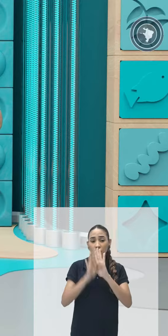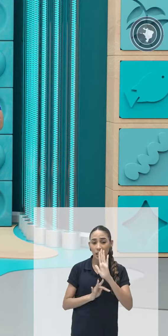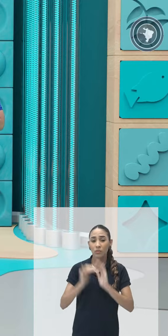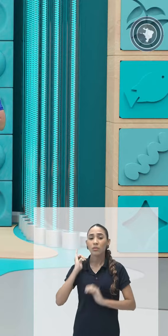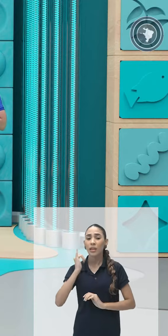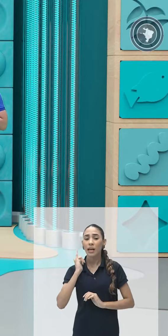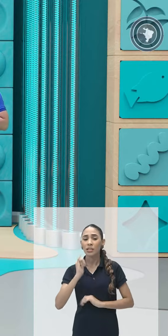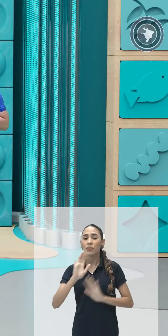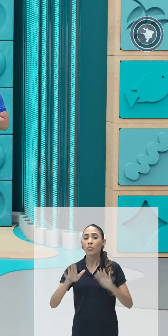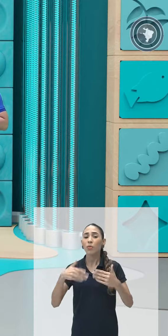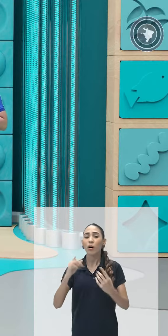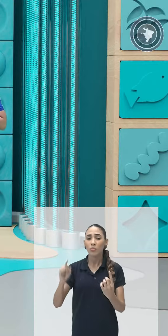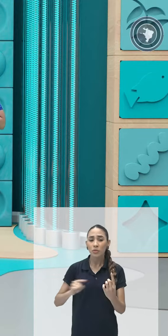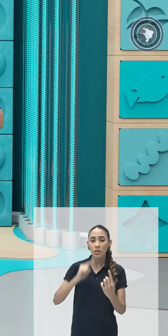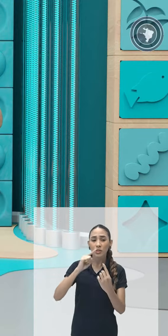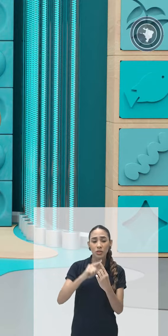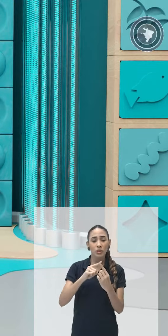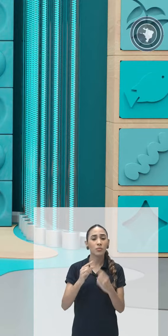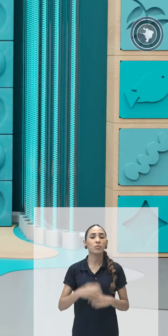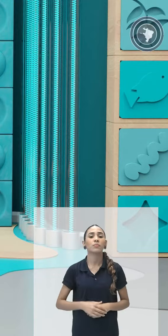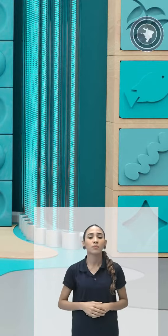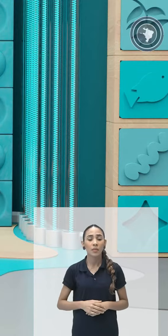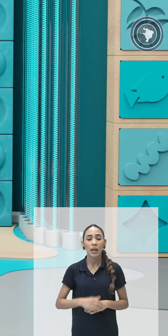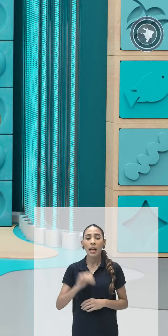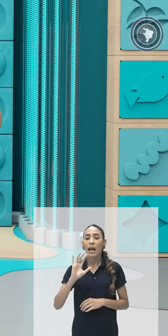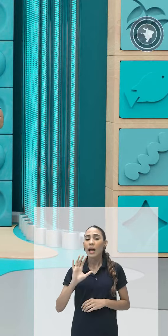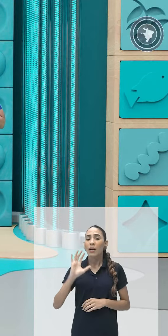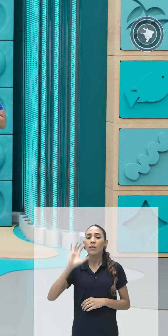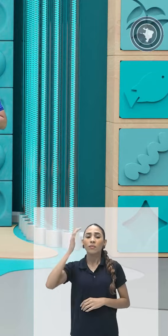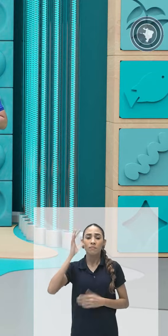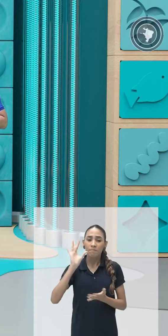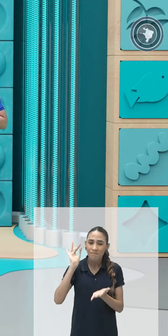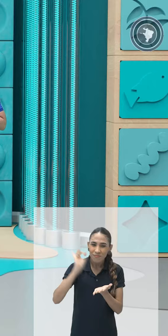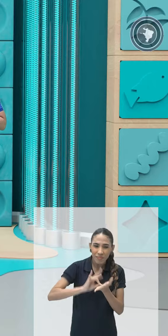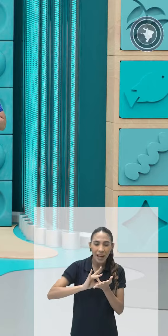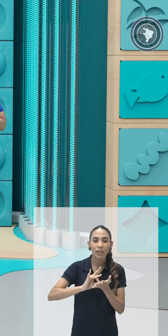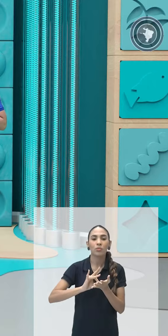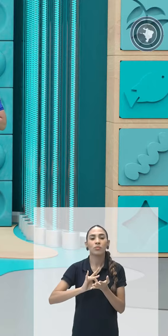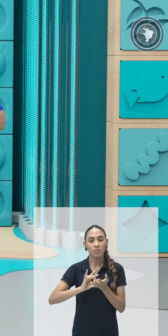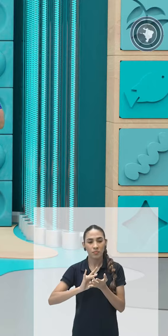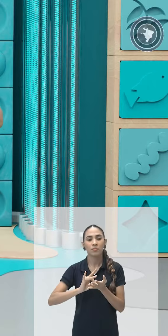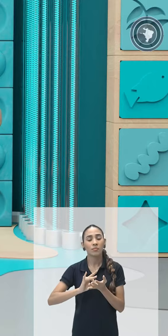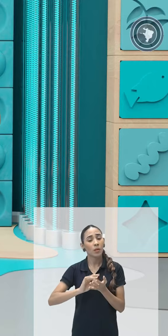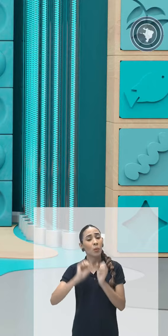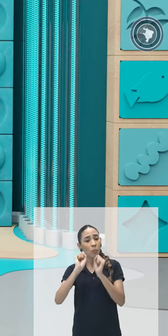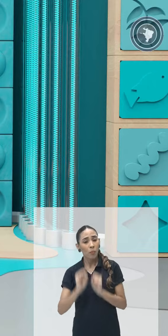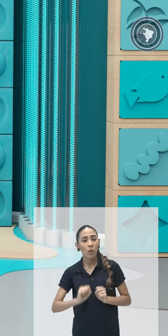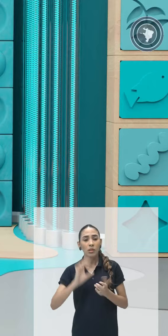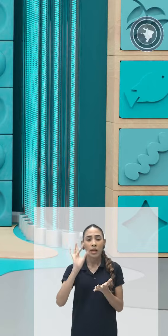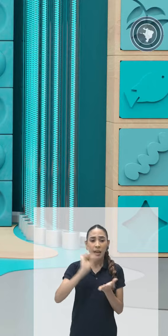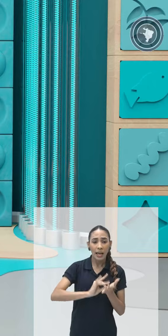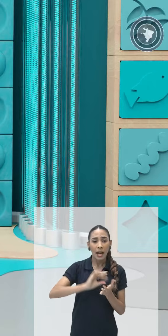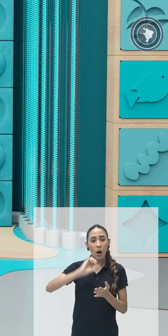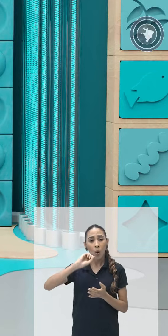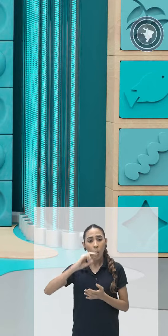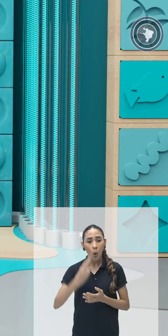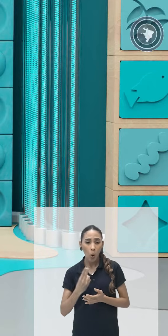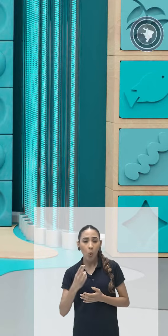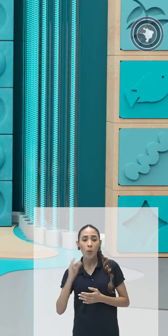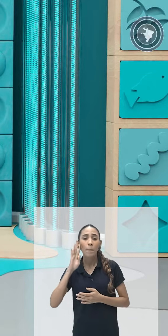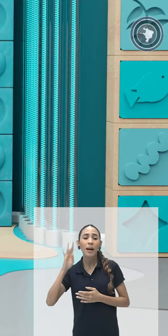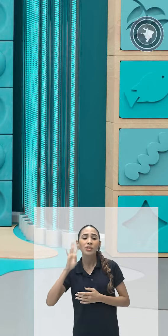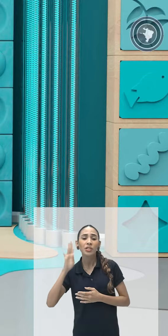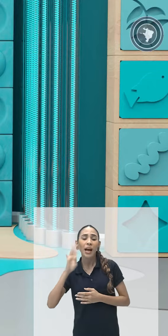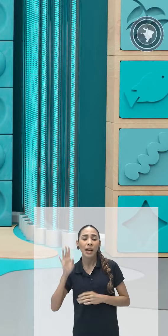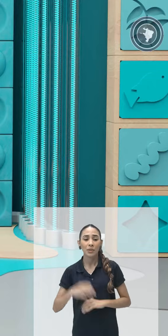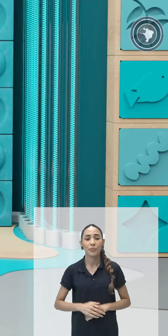gente, qual é a função dele? Relatar acontecimentos, fatos, certo? Que podem ser reais ou